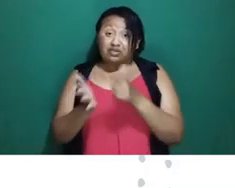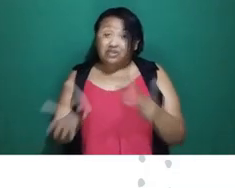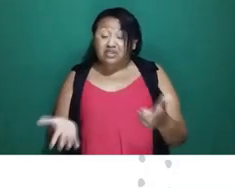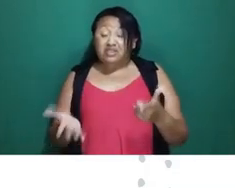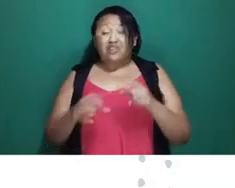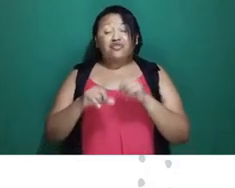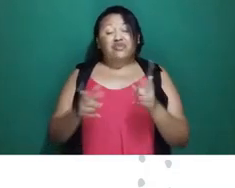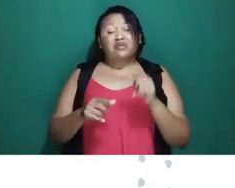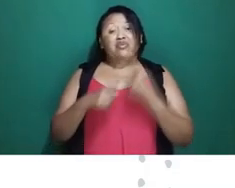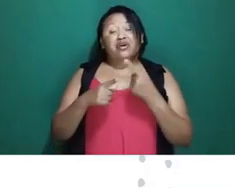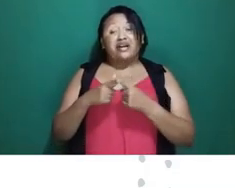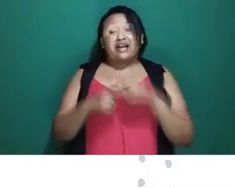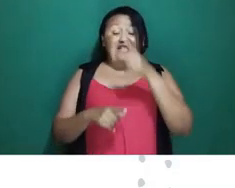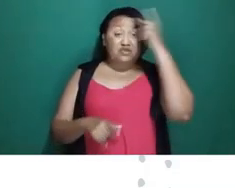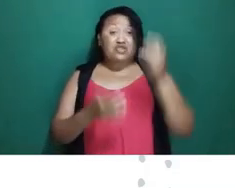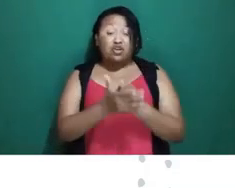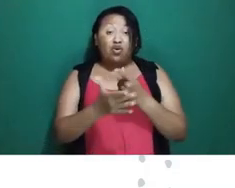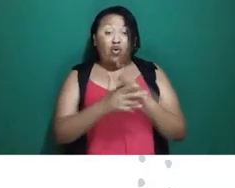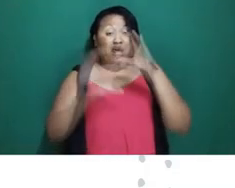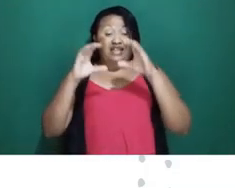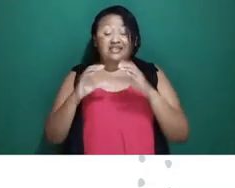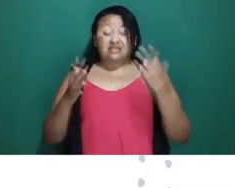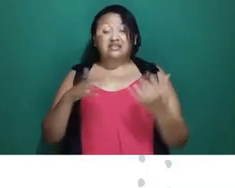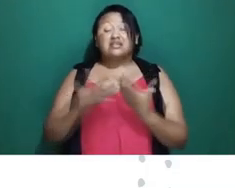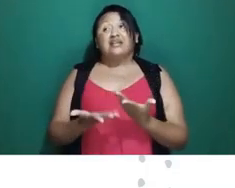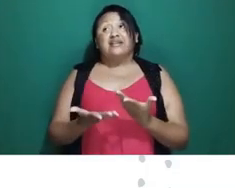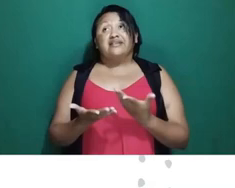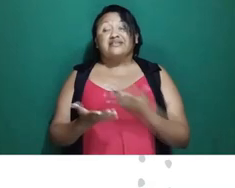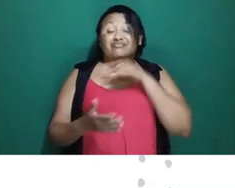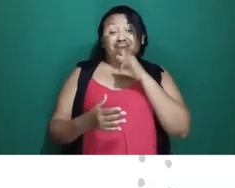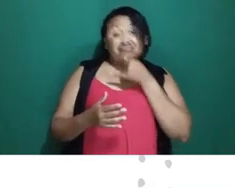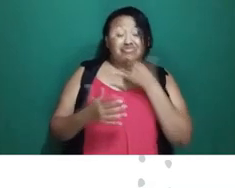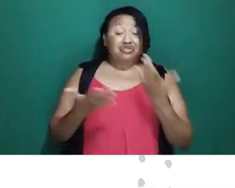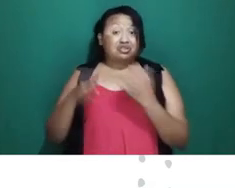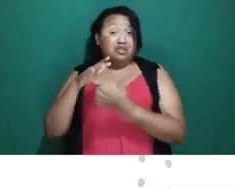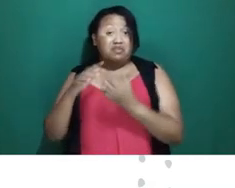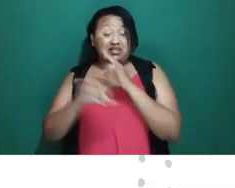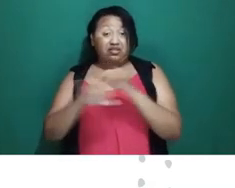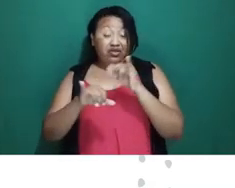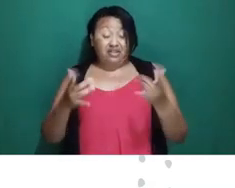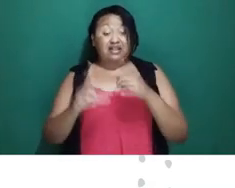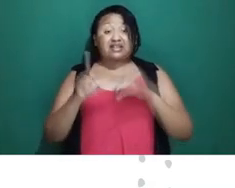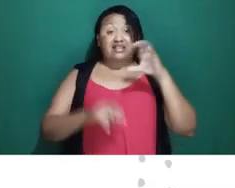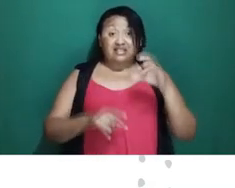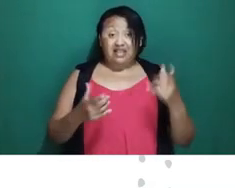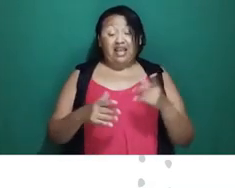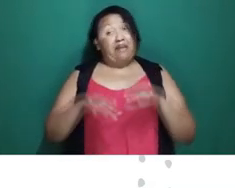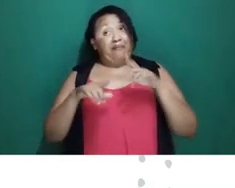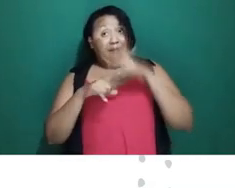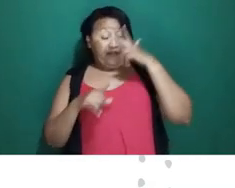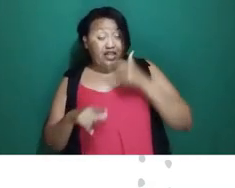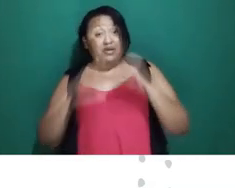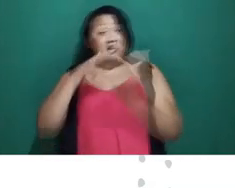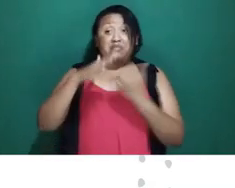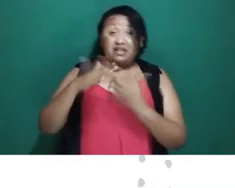ocasionou alteração promovida pela empresa letra C apesar de nenhum momento a empresa tem divulgado